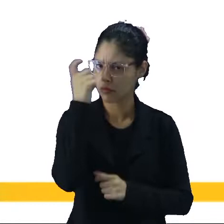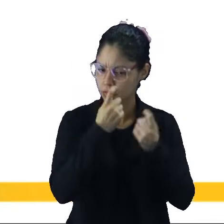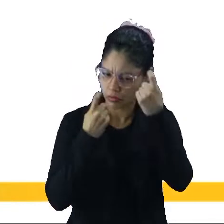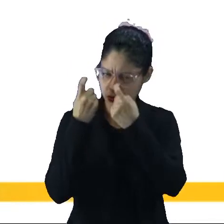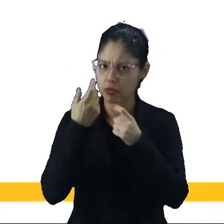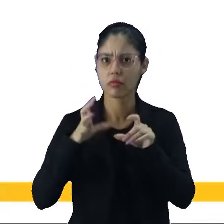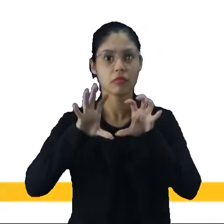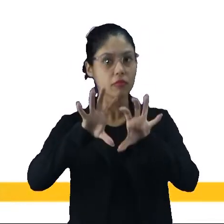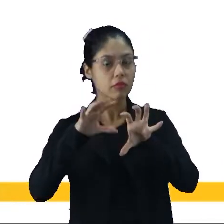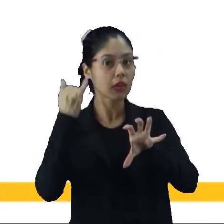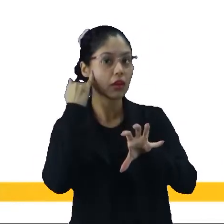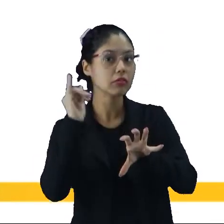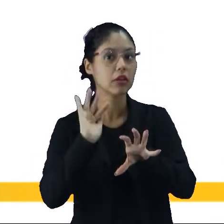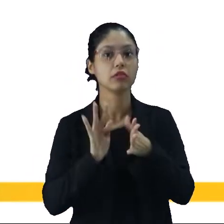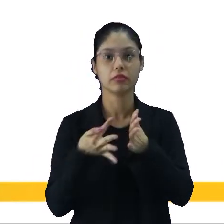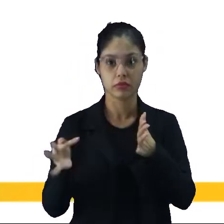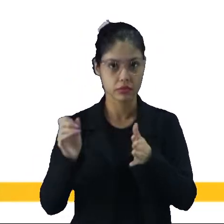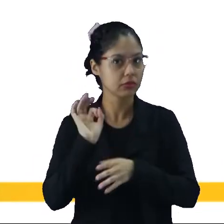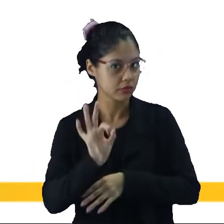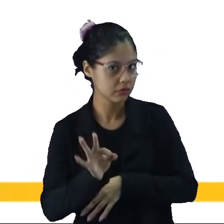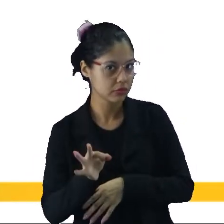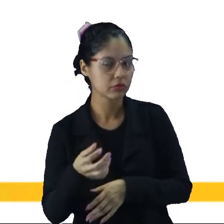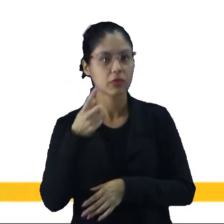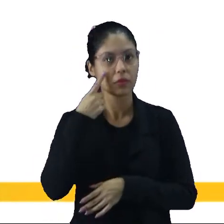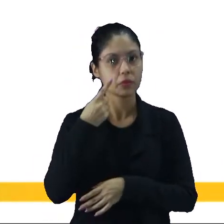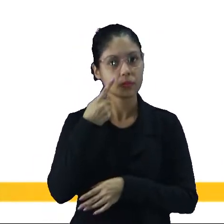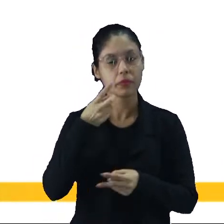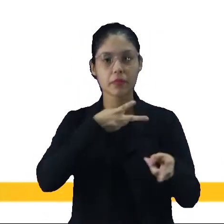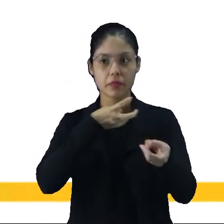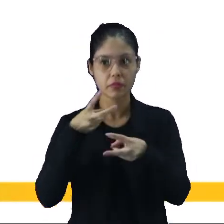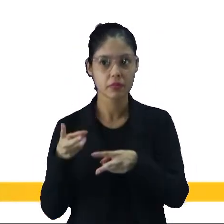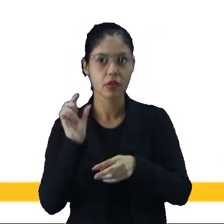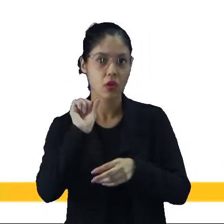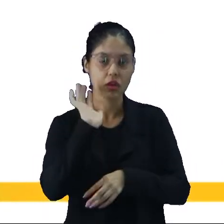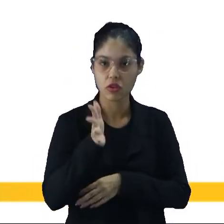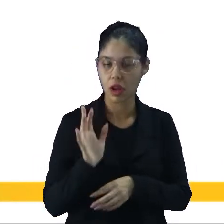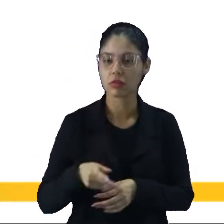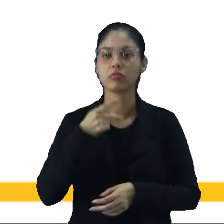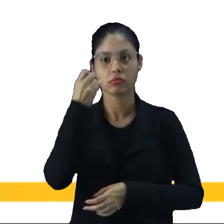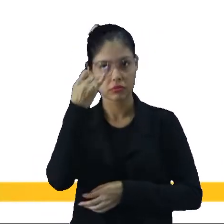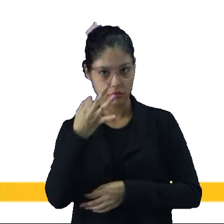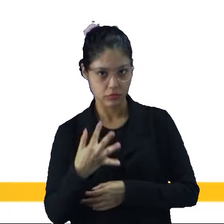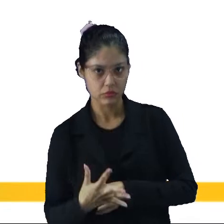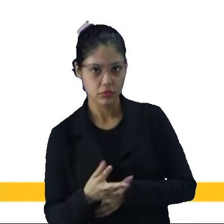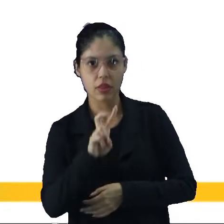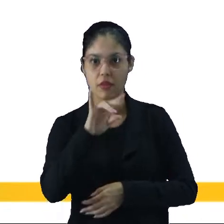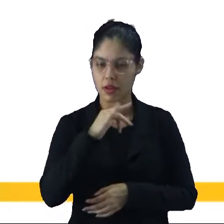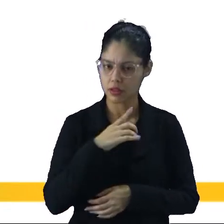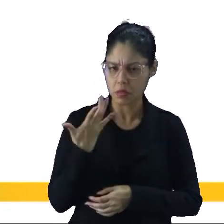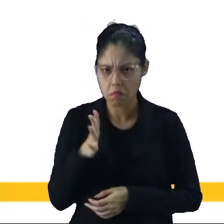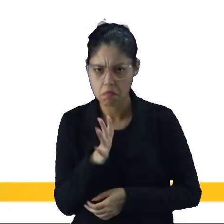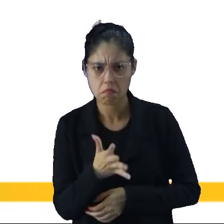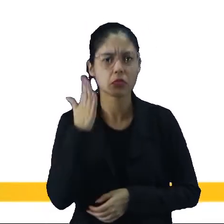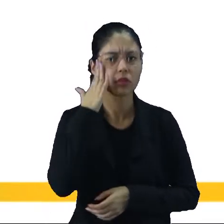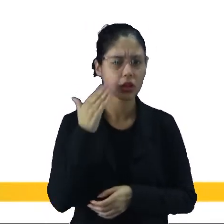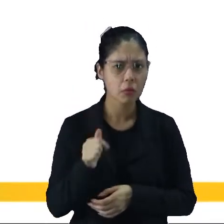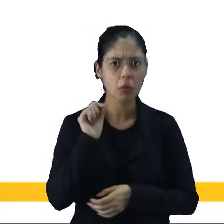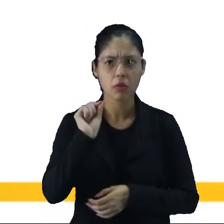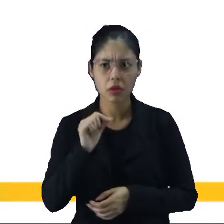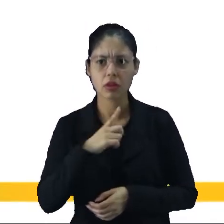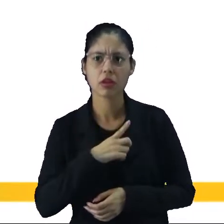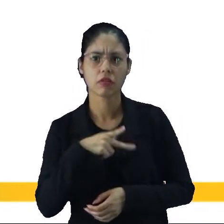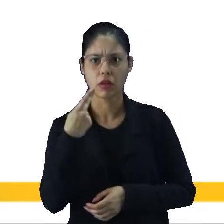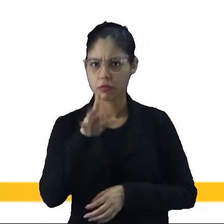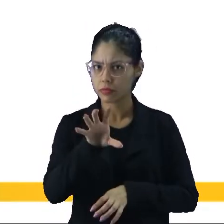em relação à ideia de funções, tá? Vamos observar que, pelo que já foi comentado, você vai ter a noção a respeito disso.